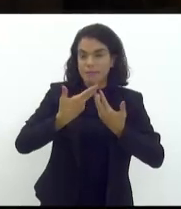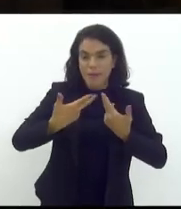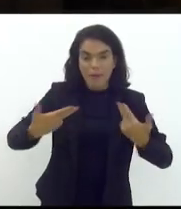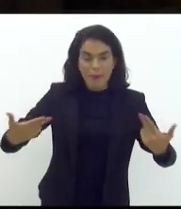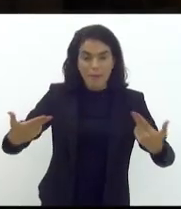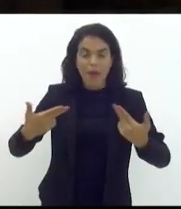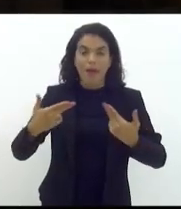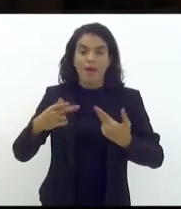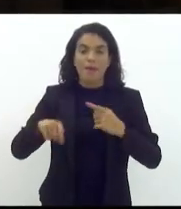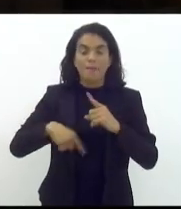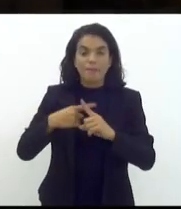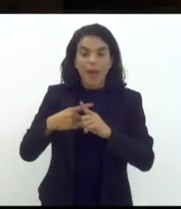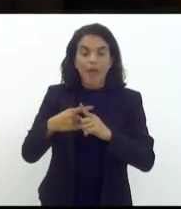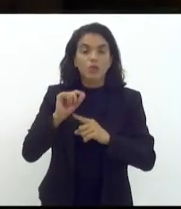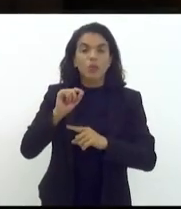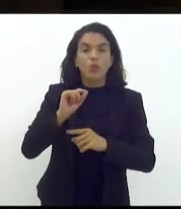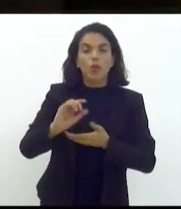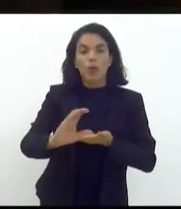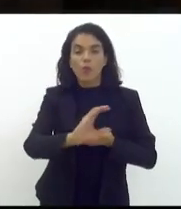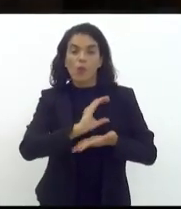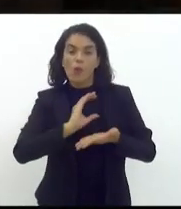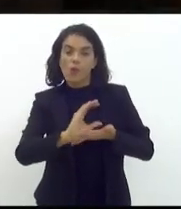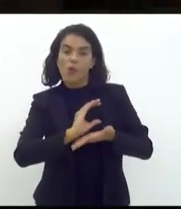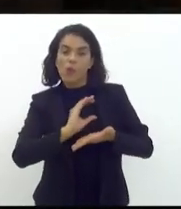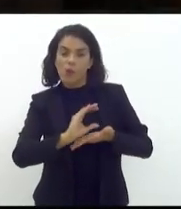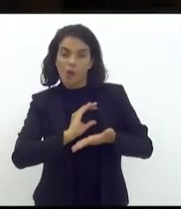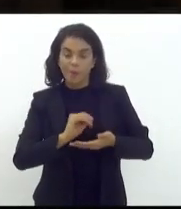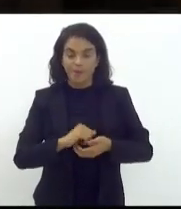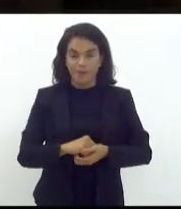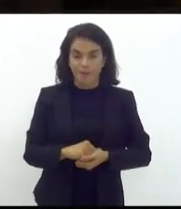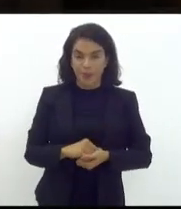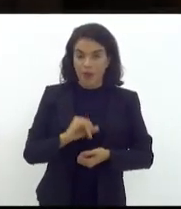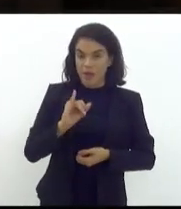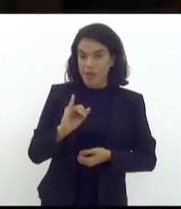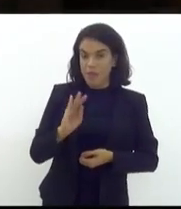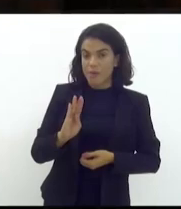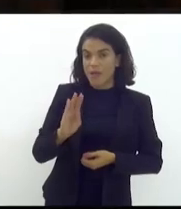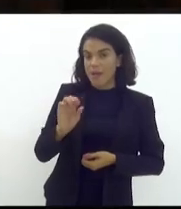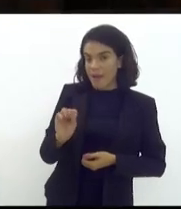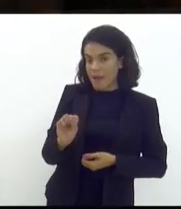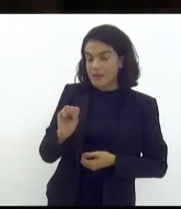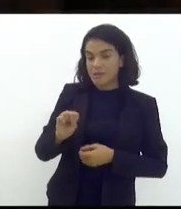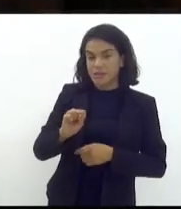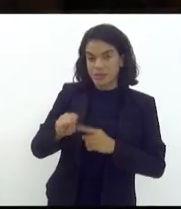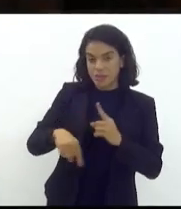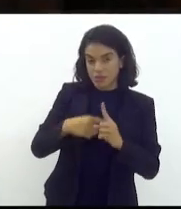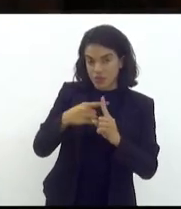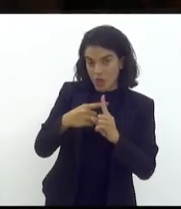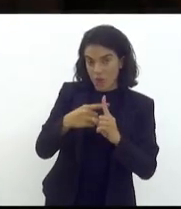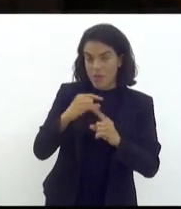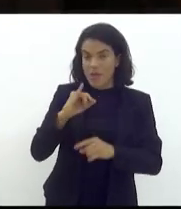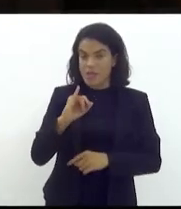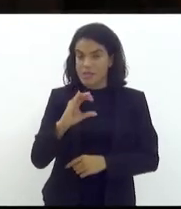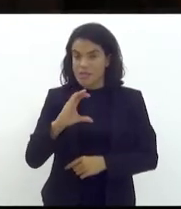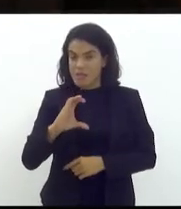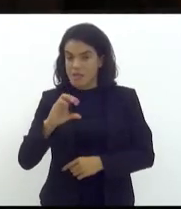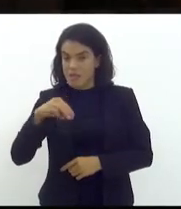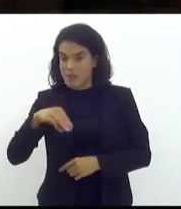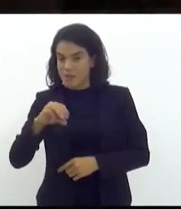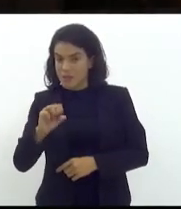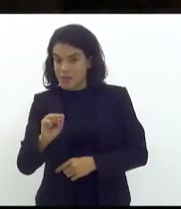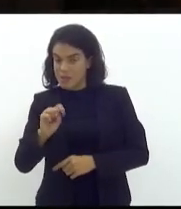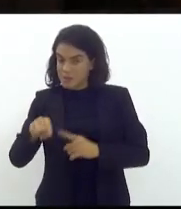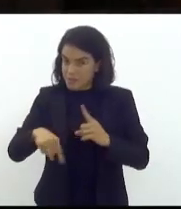que é da reforma tributária o ibs é o somatório do ICMS